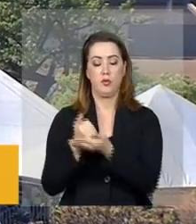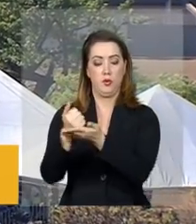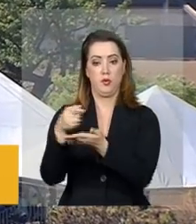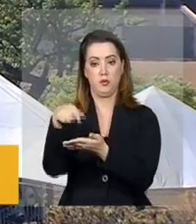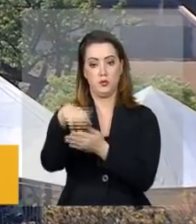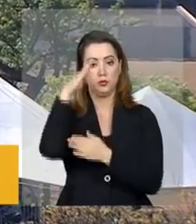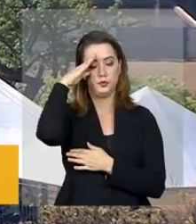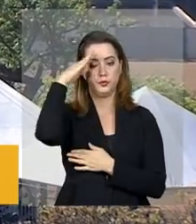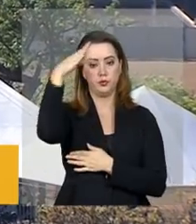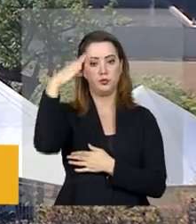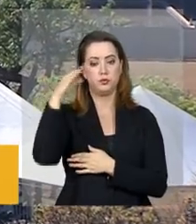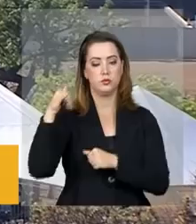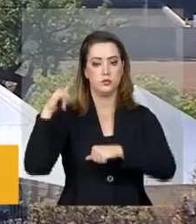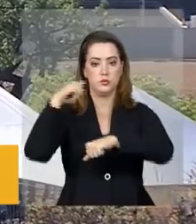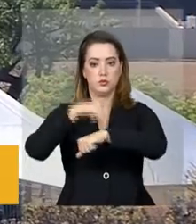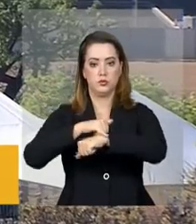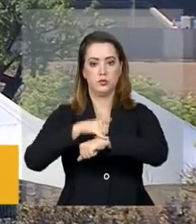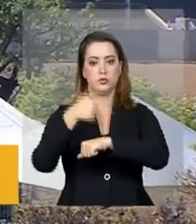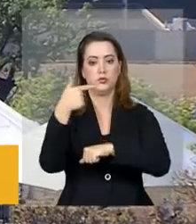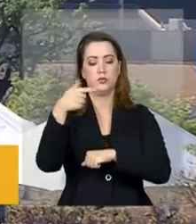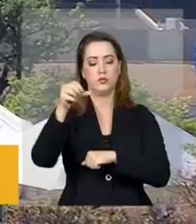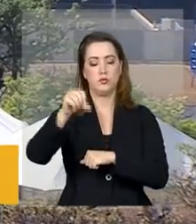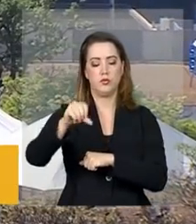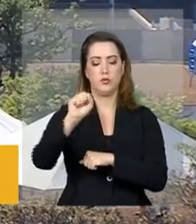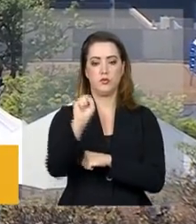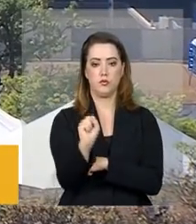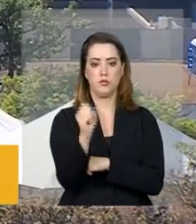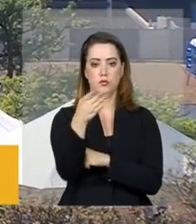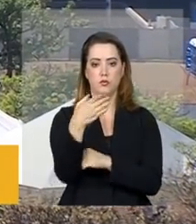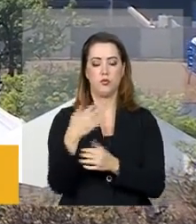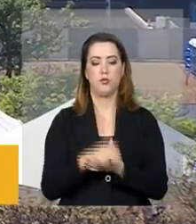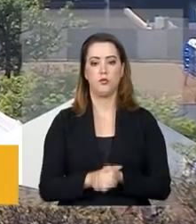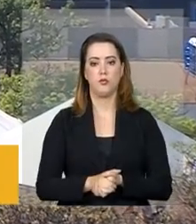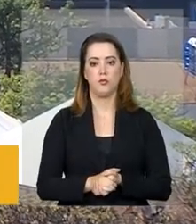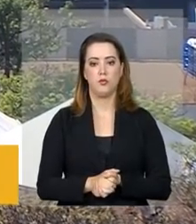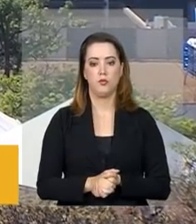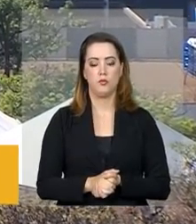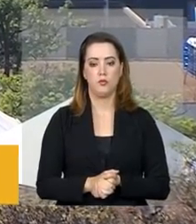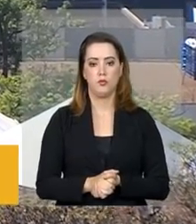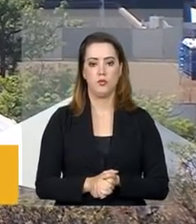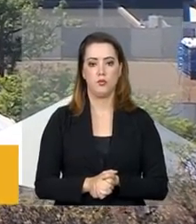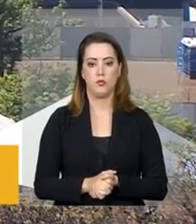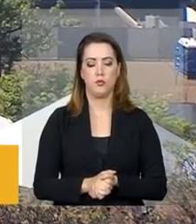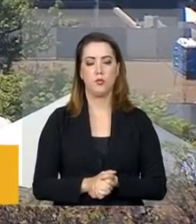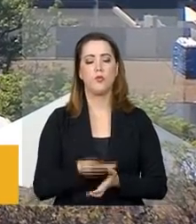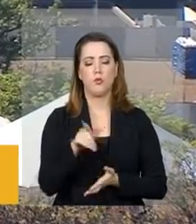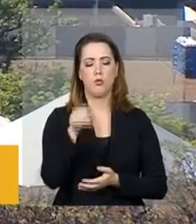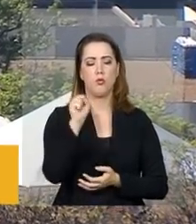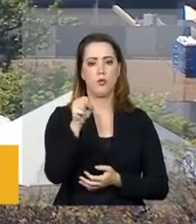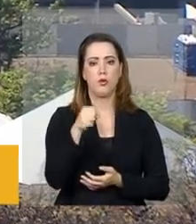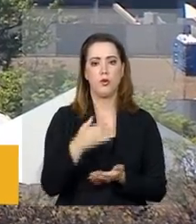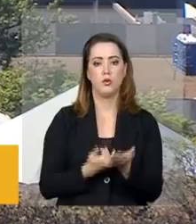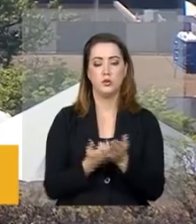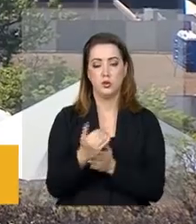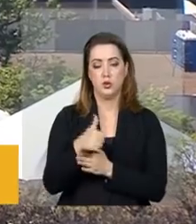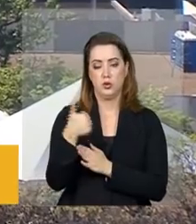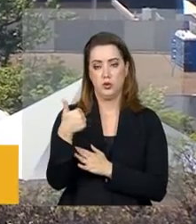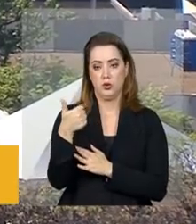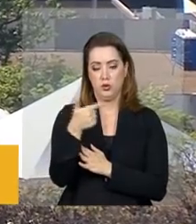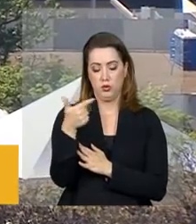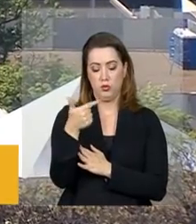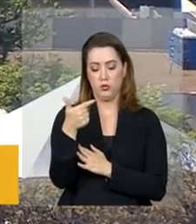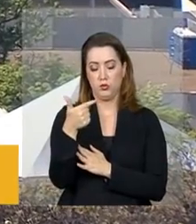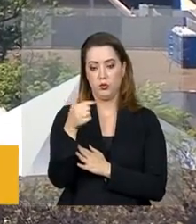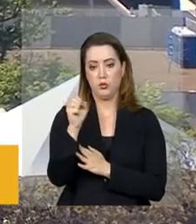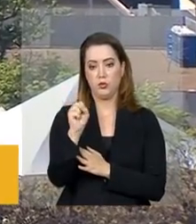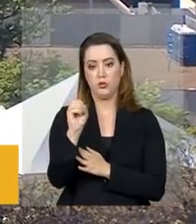Brasileira, programada para 2018. Exatamente. Em 2018, nós compramos